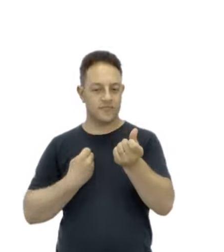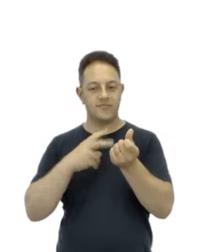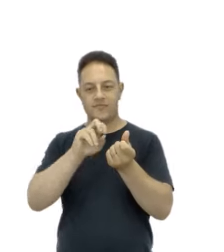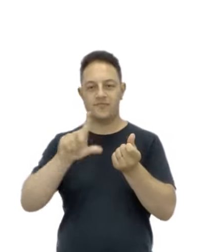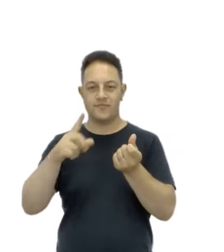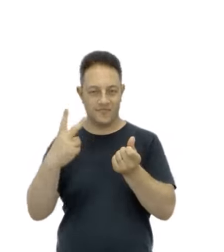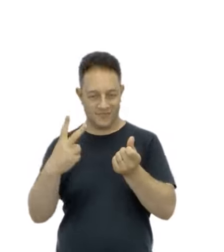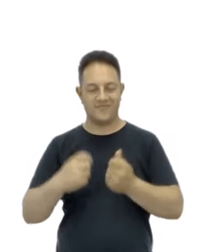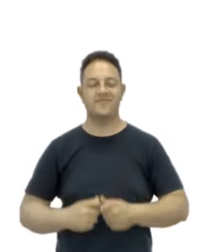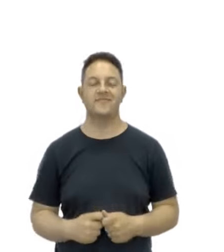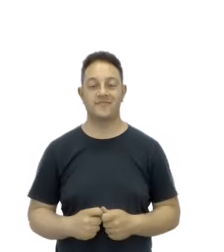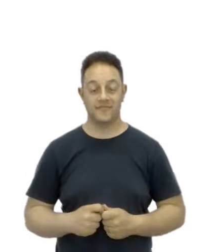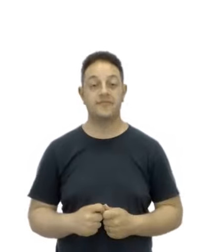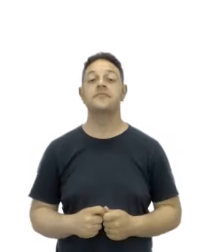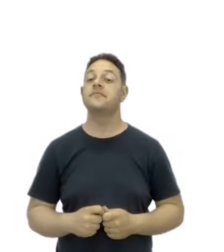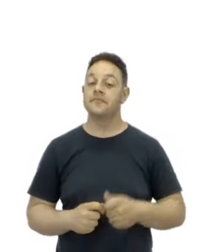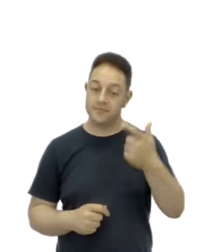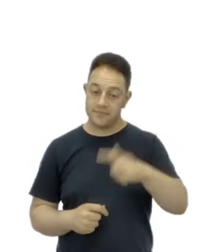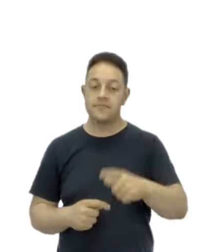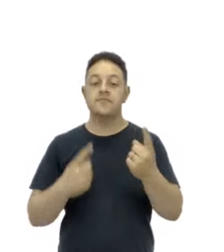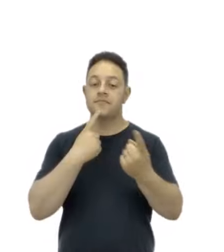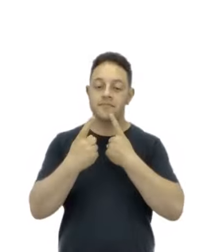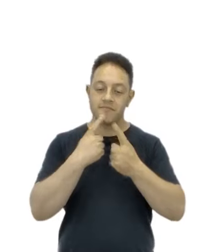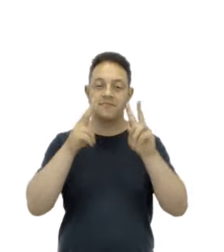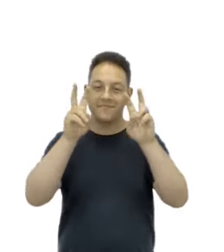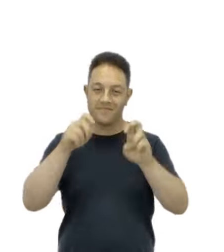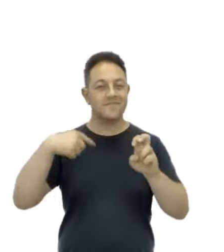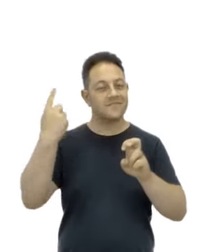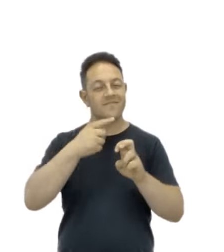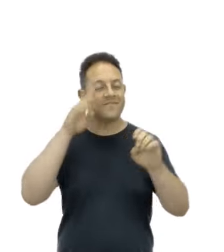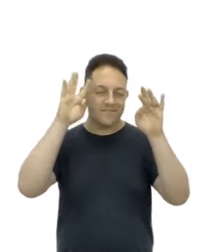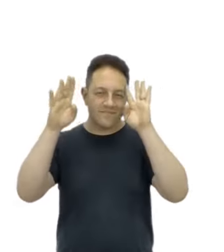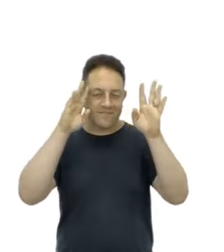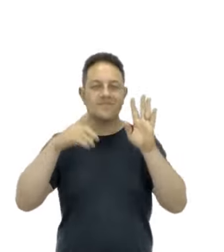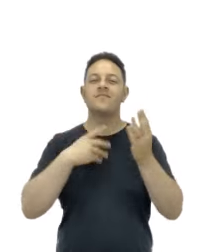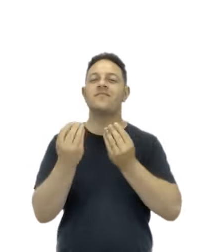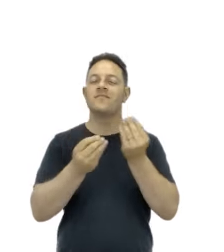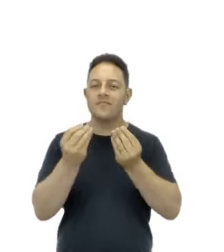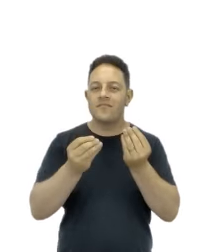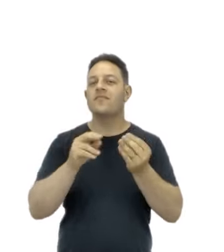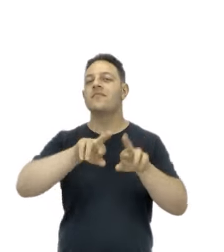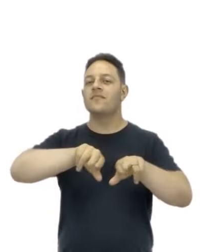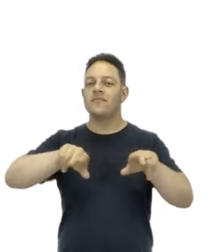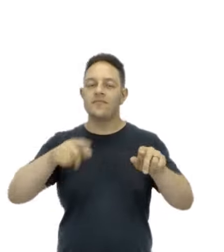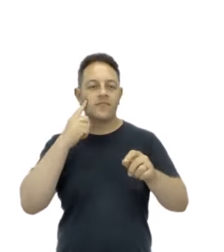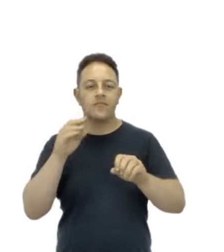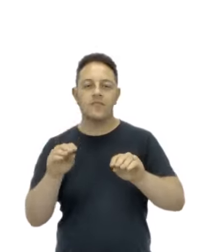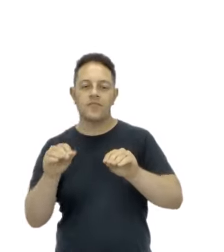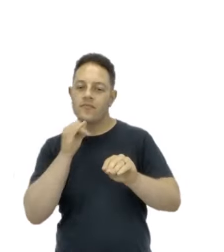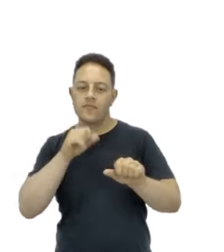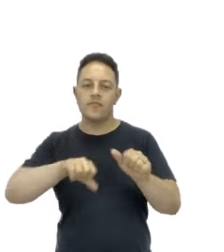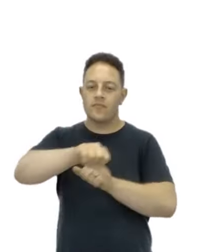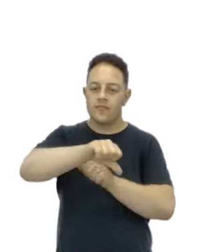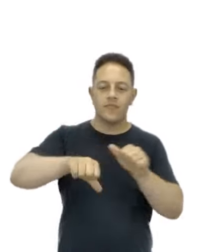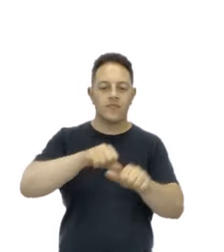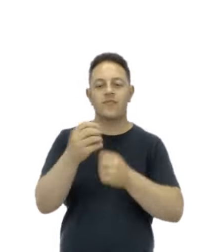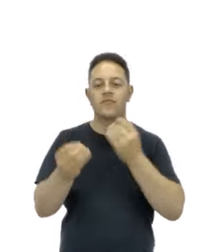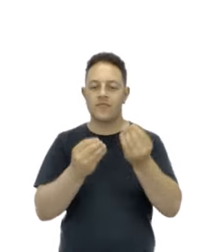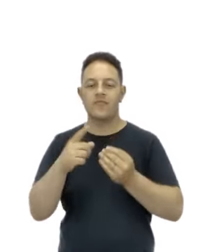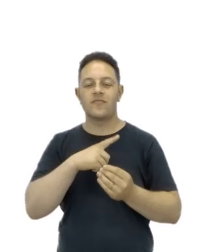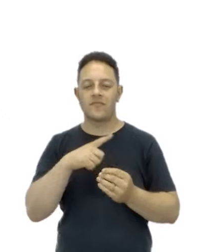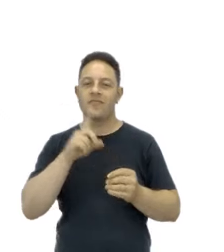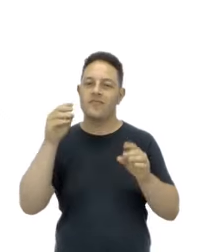2. Também discutiremos o pensamento aritmético com foco na mudança do lugar da incógnita dentro do